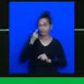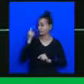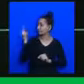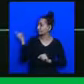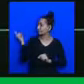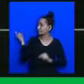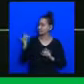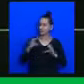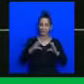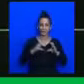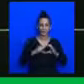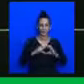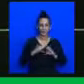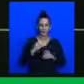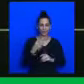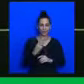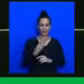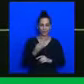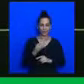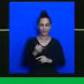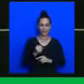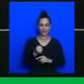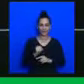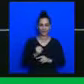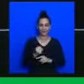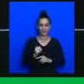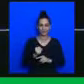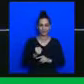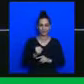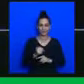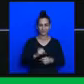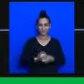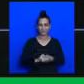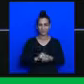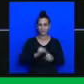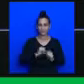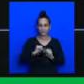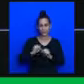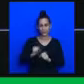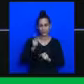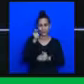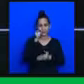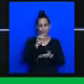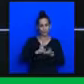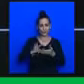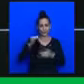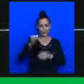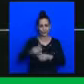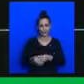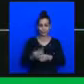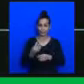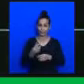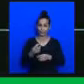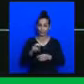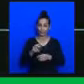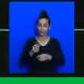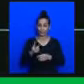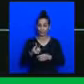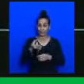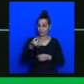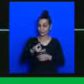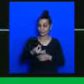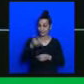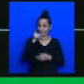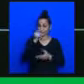número 48, bola 48. Você pode levar prêmios acertando 4, 5 ou 6